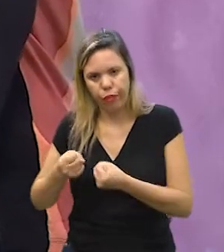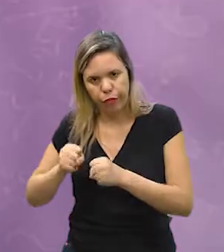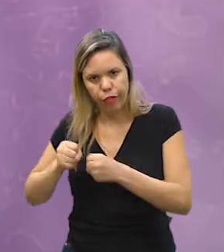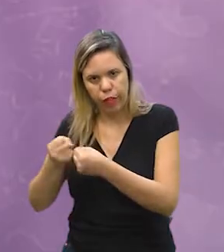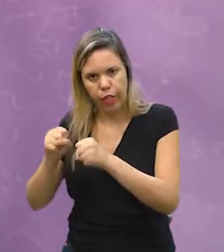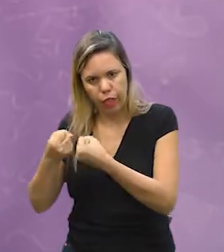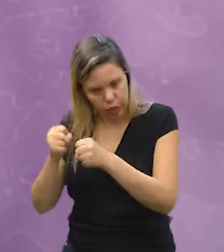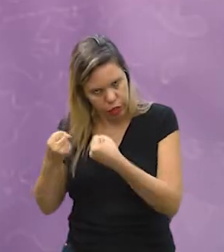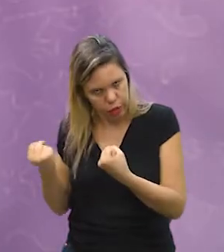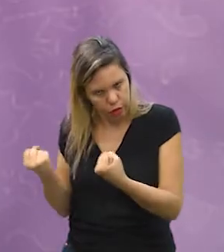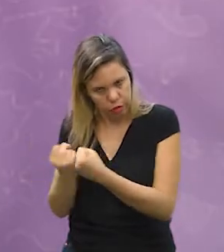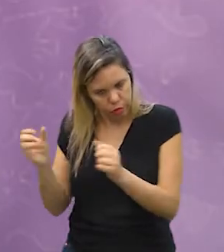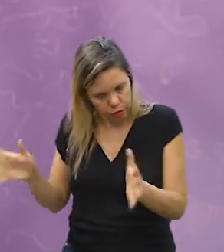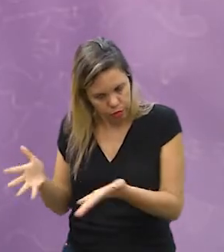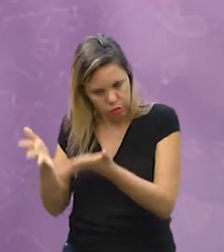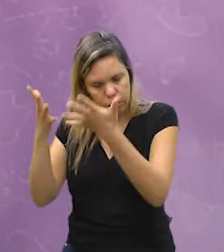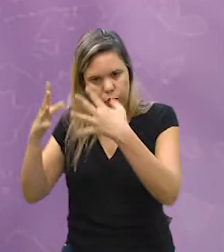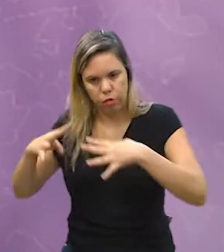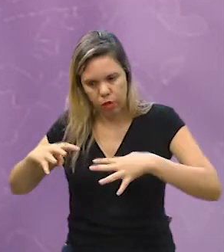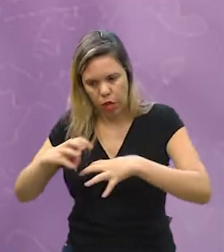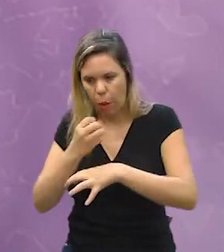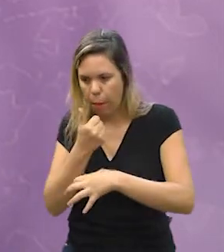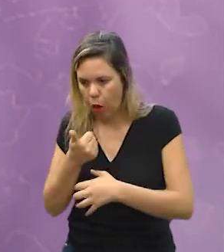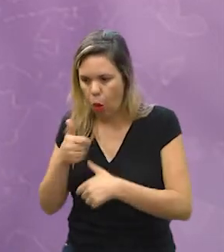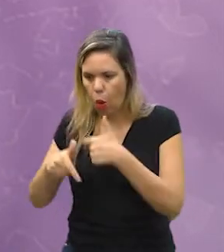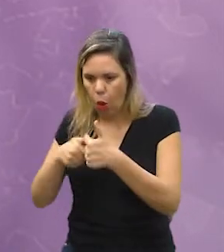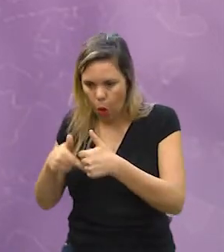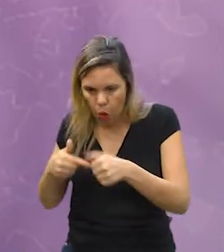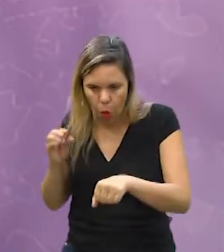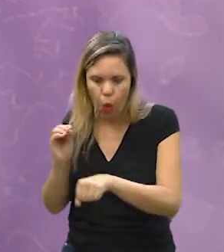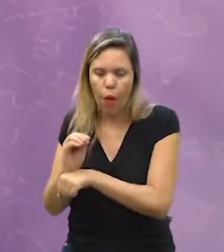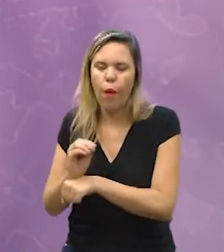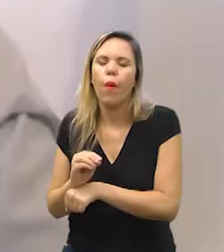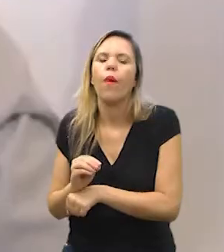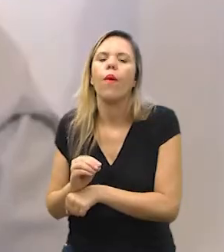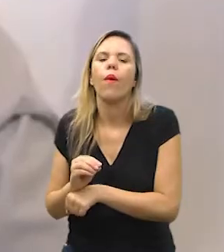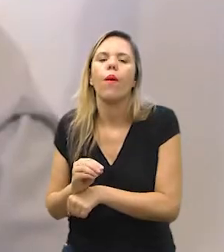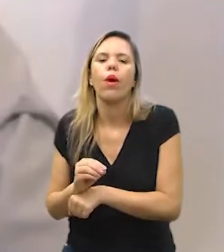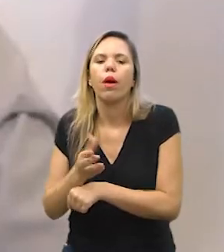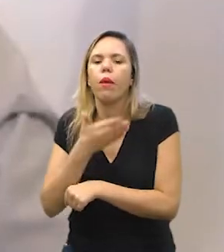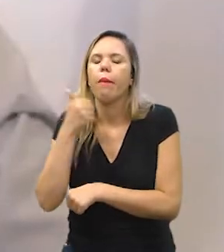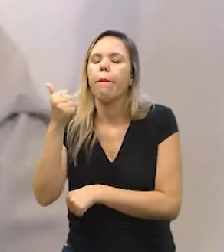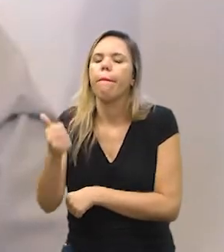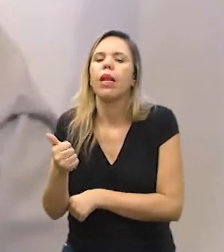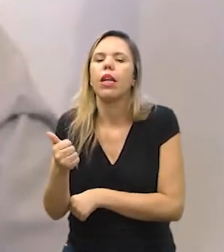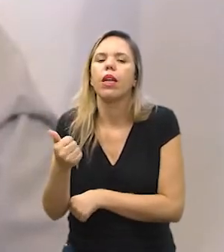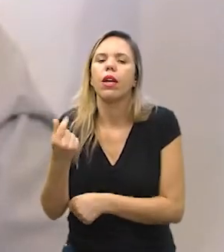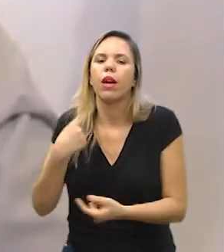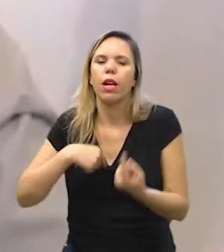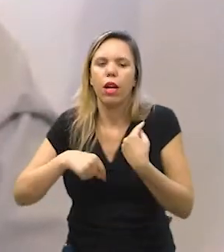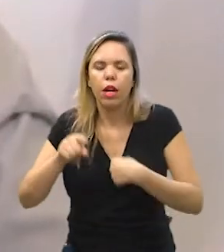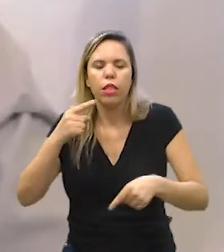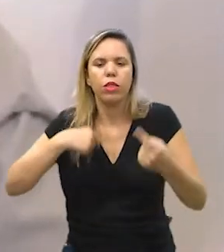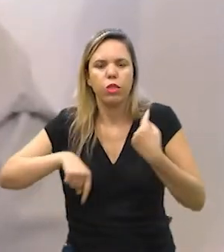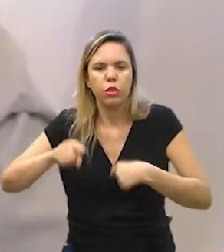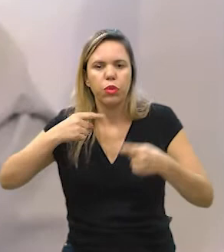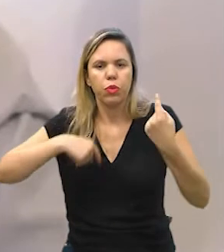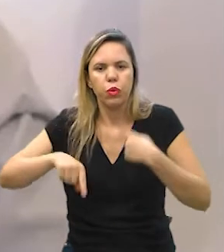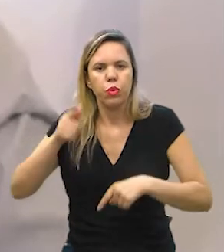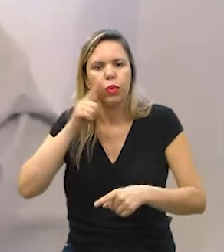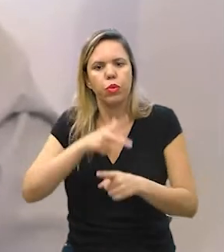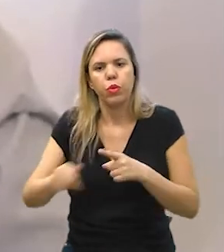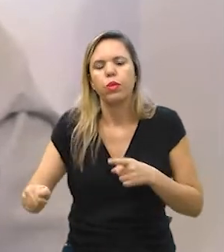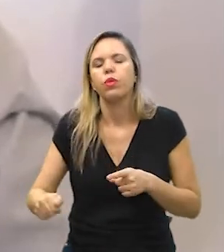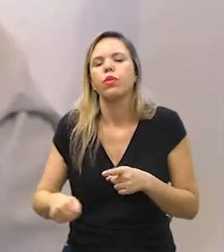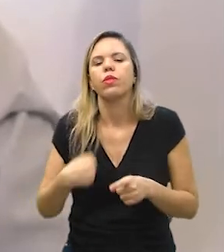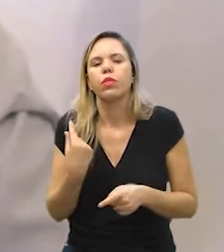ajuda a enriquecer as bactérias que têm que trabalhar para o bem, ela ajuda a melhorar a imunidade, ela ajuda a recuperar o